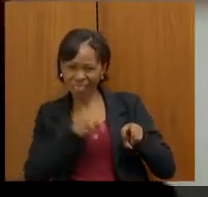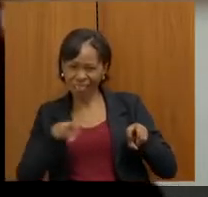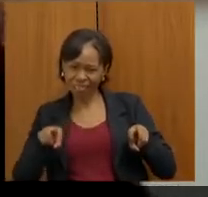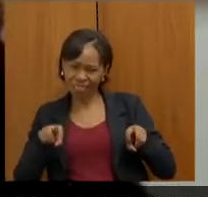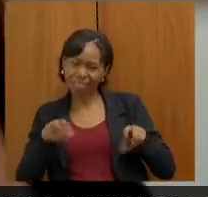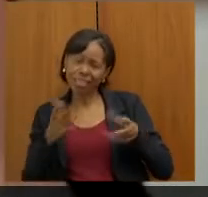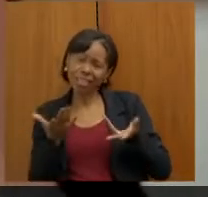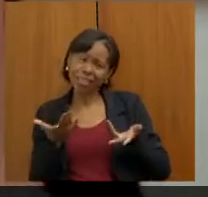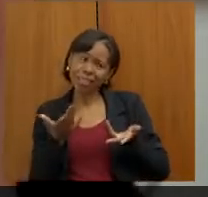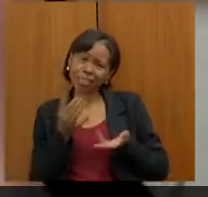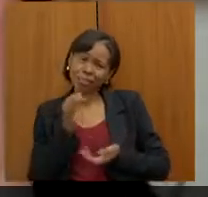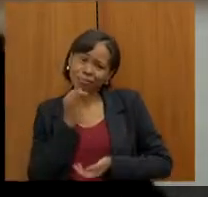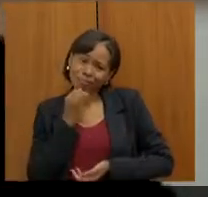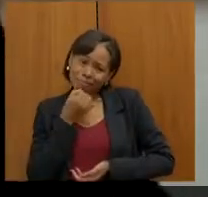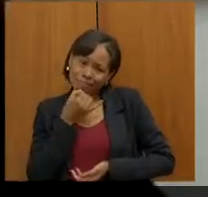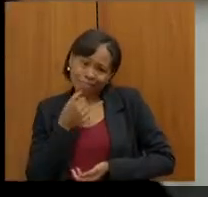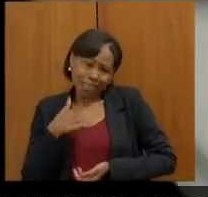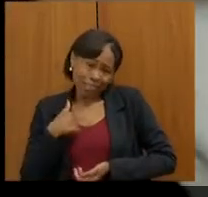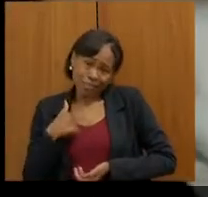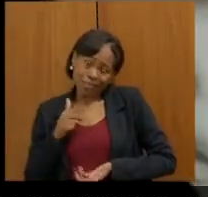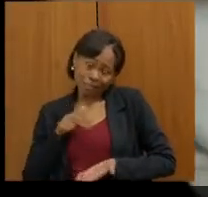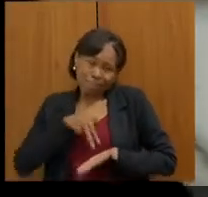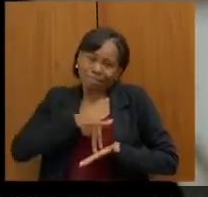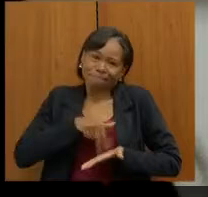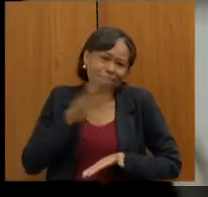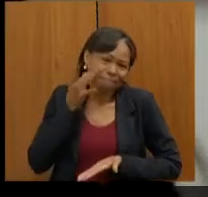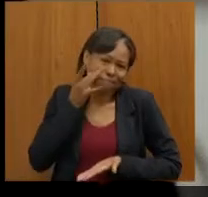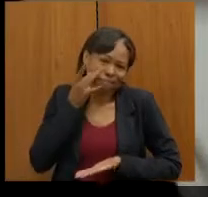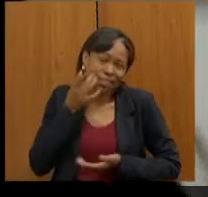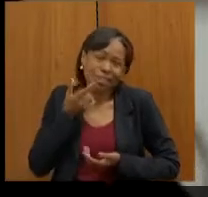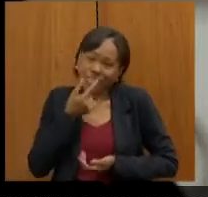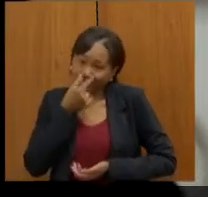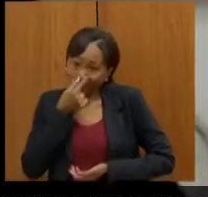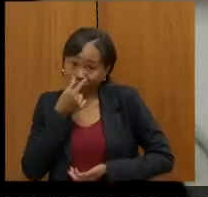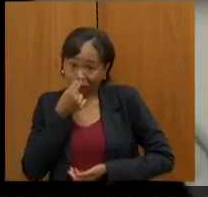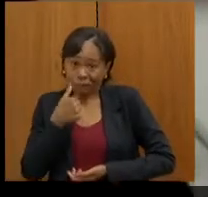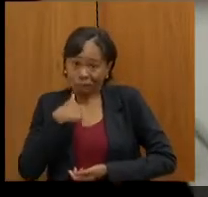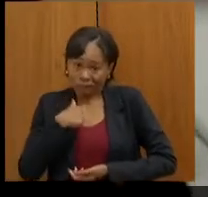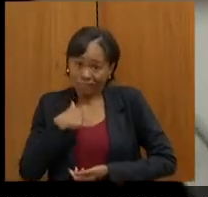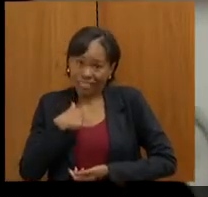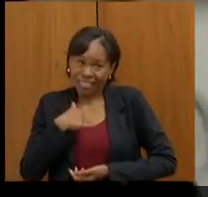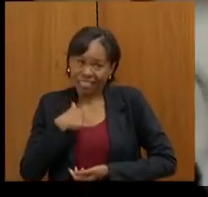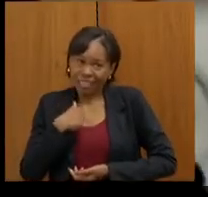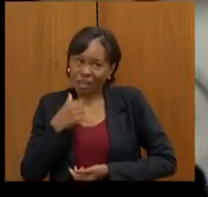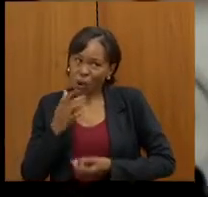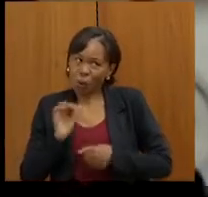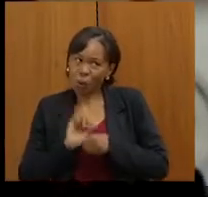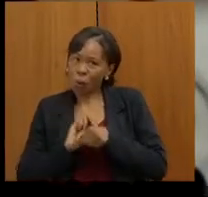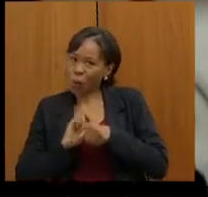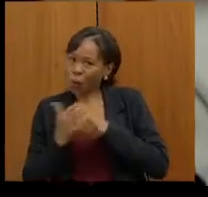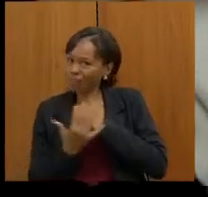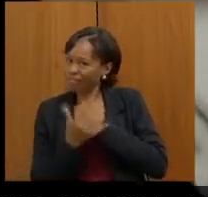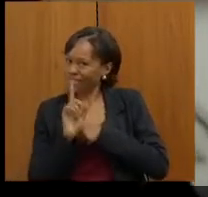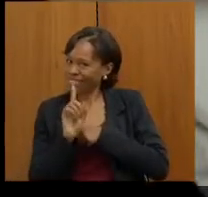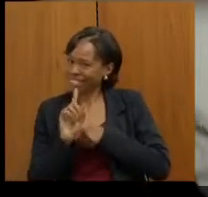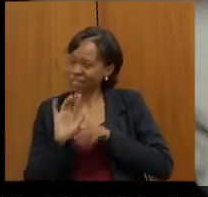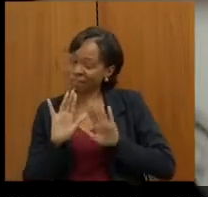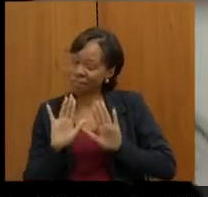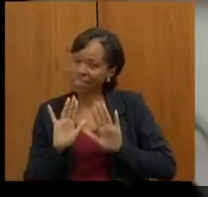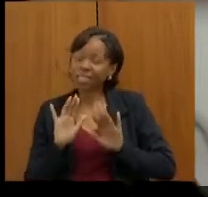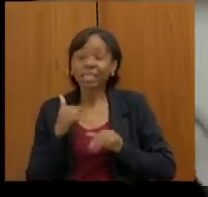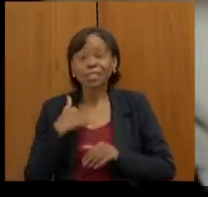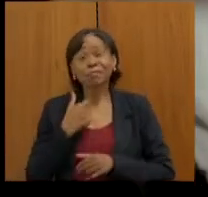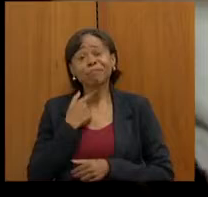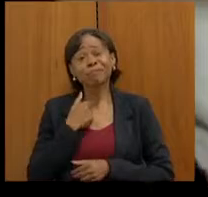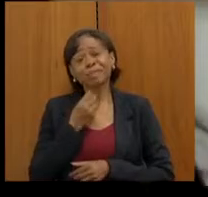pena que não esteja acordar e o resfriado eu tô preocupado tô convite acho que não mas tudo bem É eu gostaria de estar e